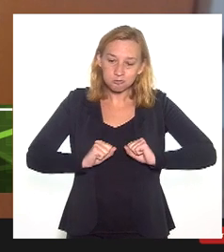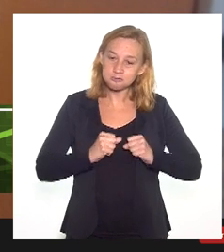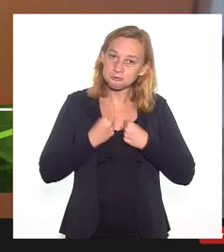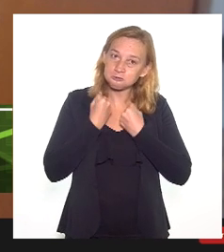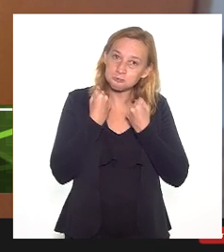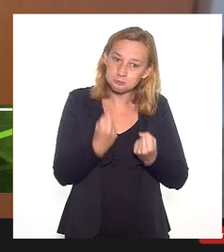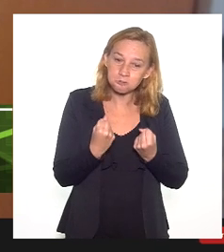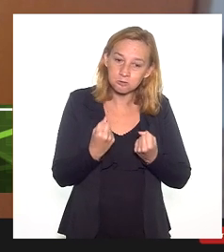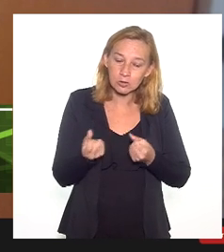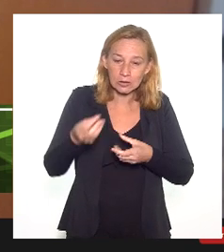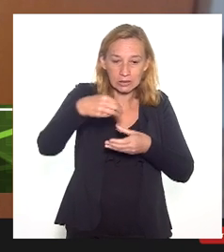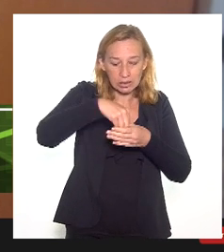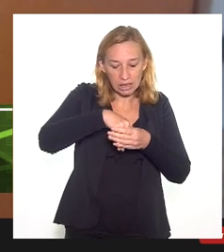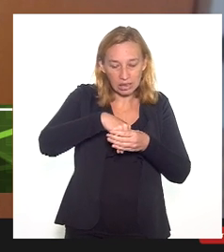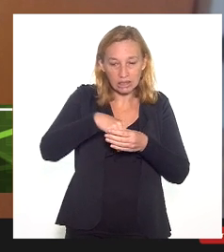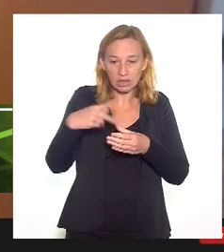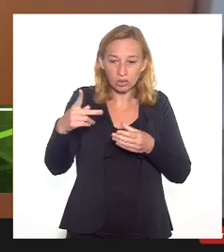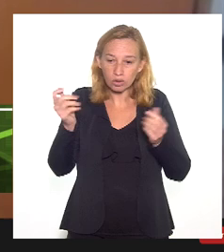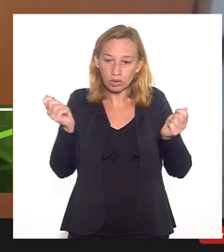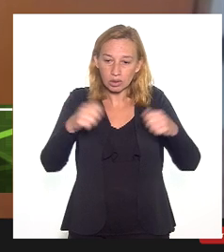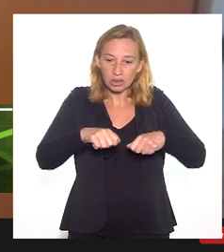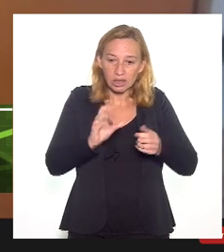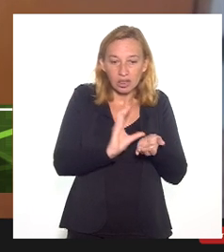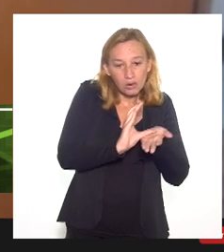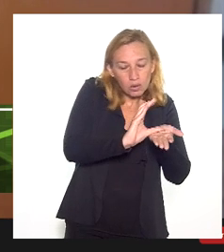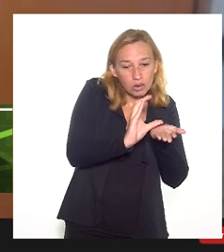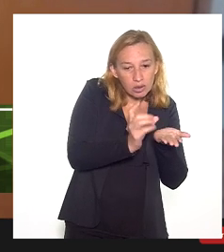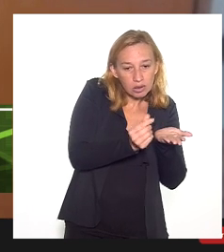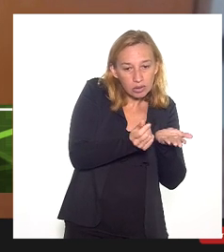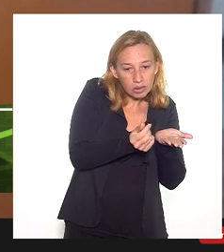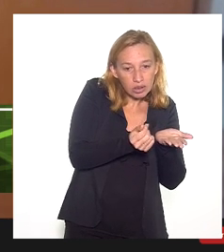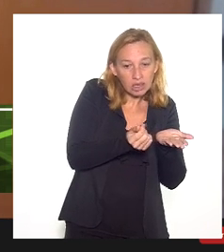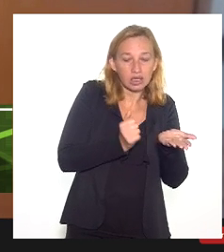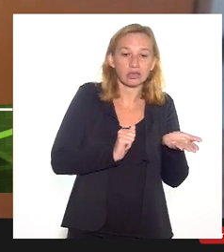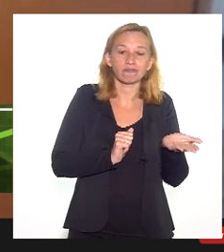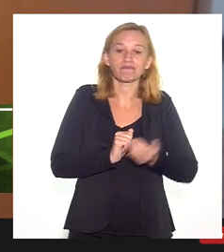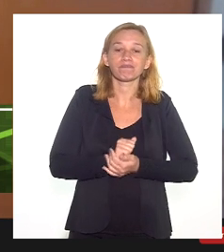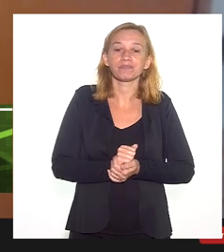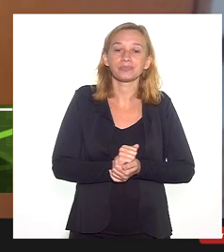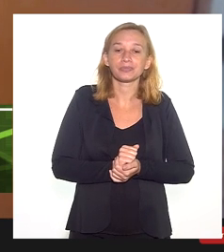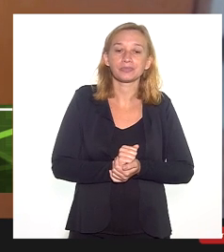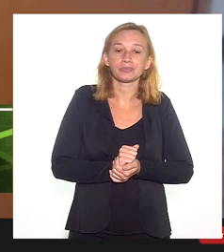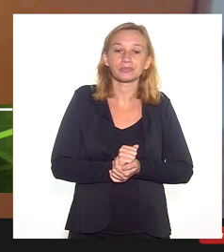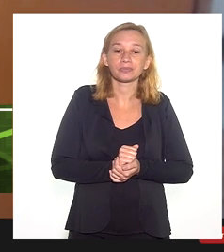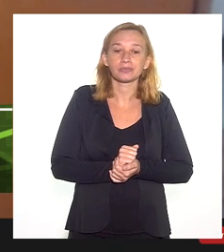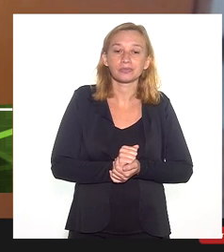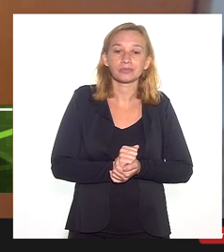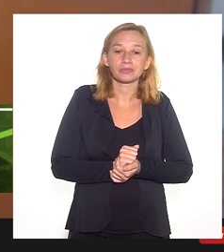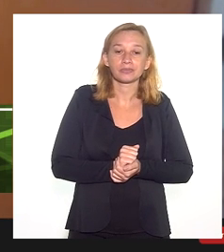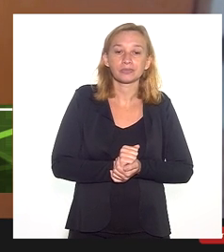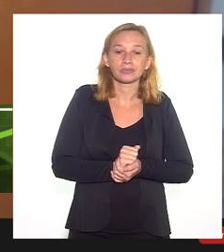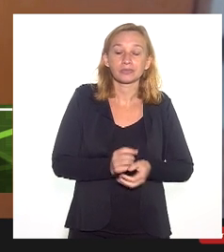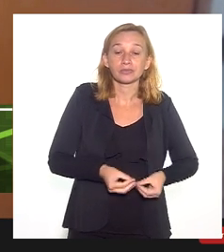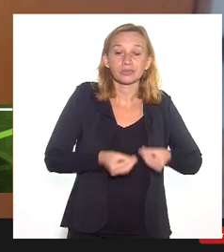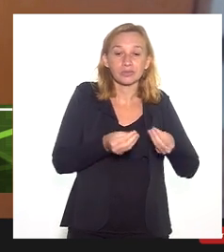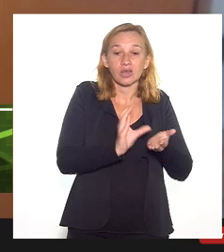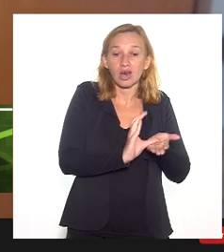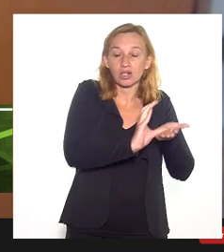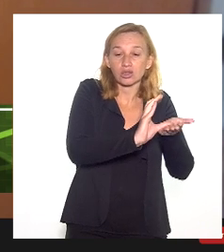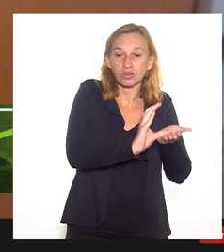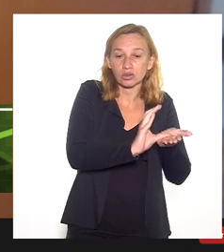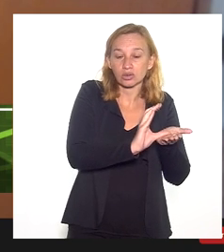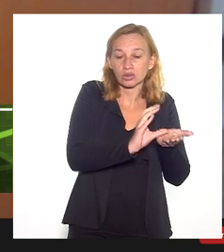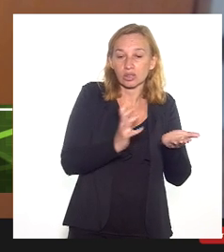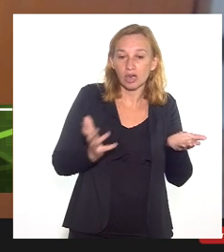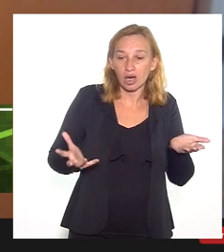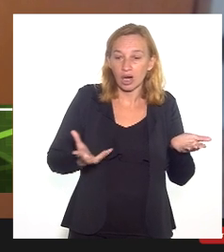dentro das suas possibilidades orçamentárias de conceder auxílio emergencial para os